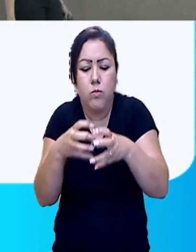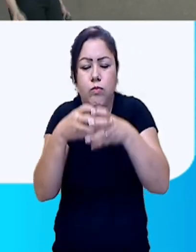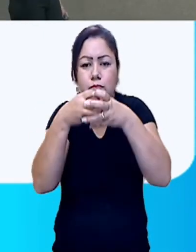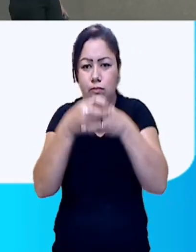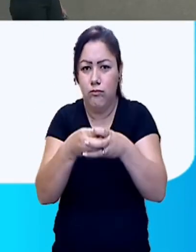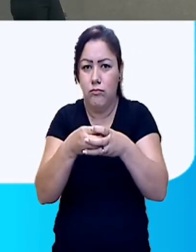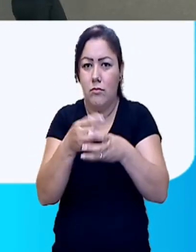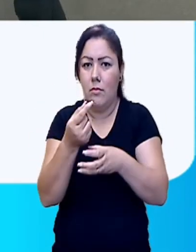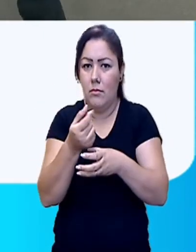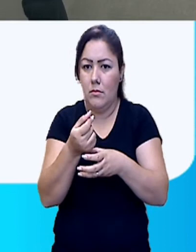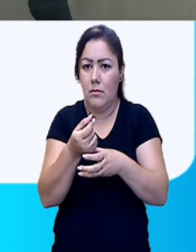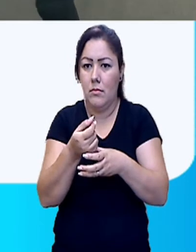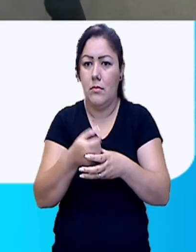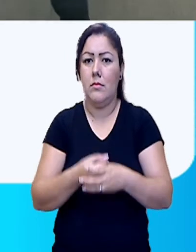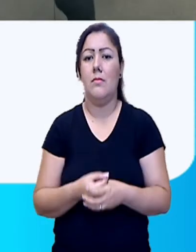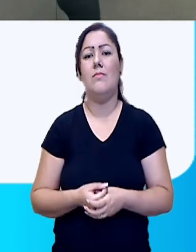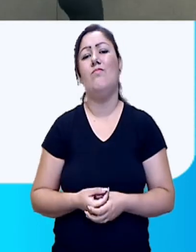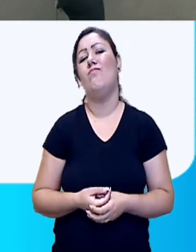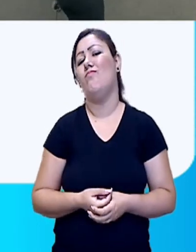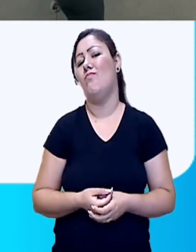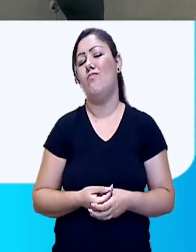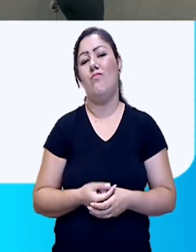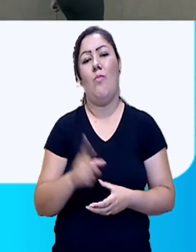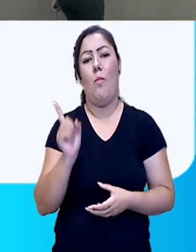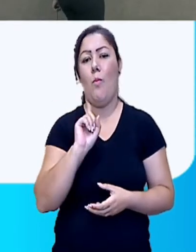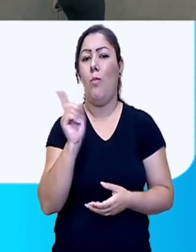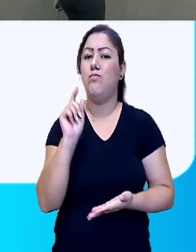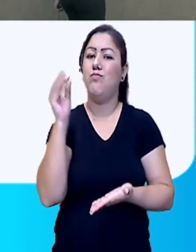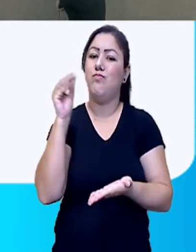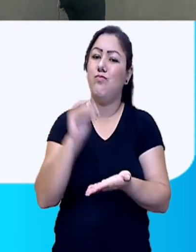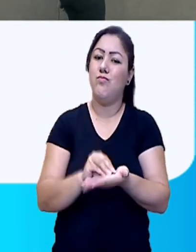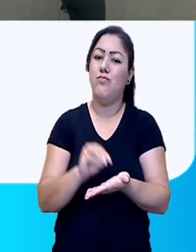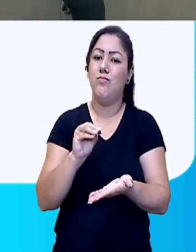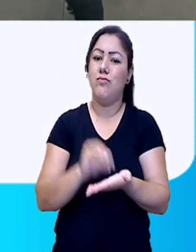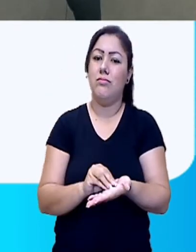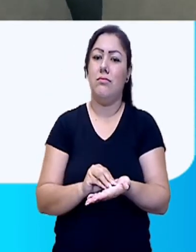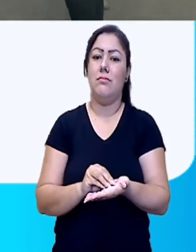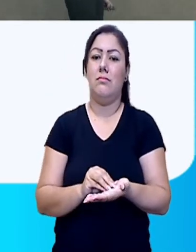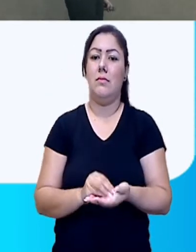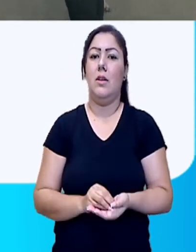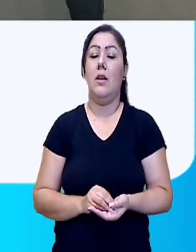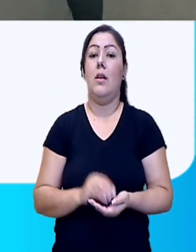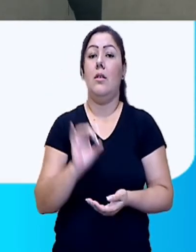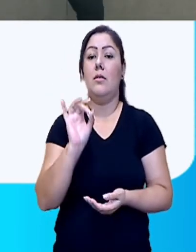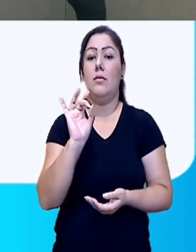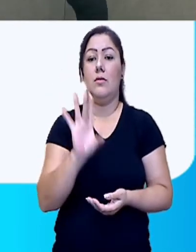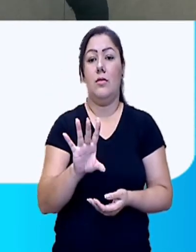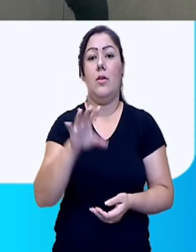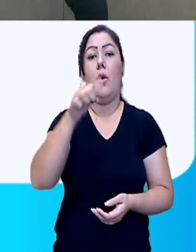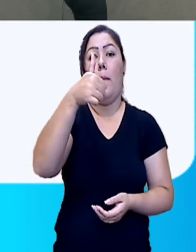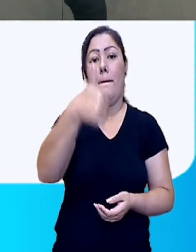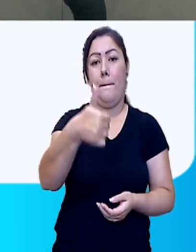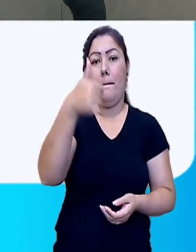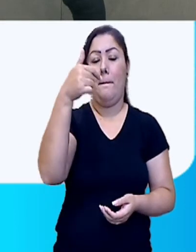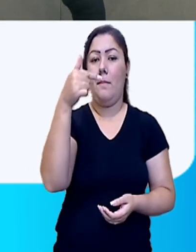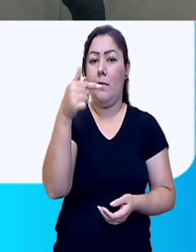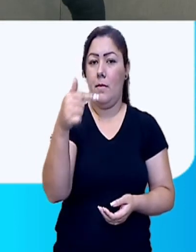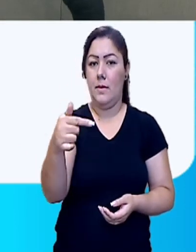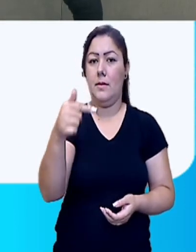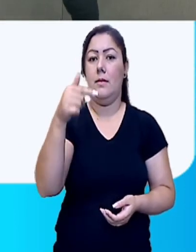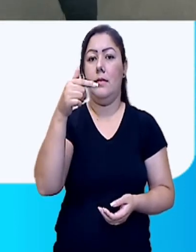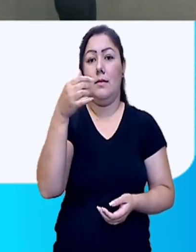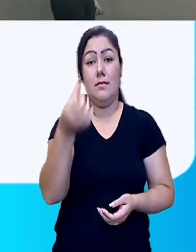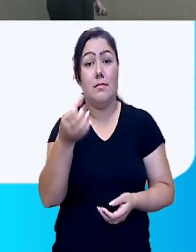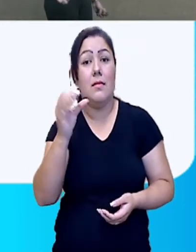esse dinheiro? Não, eles não conseguiram. Vamos ver? Olha, eles conseguiram juntar R$ 1.760.